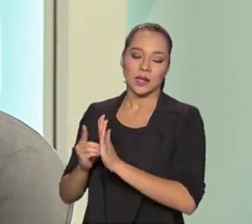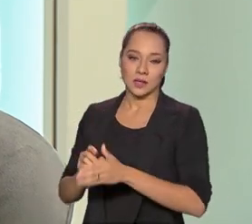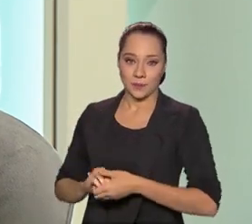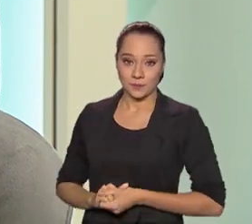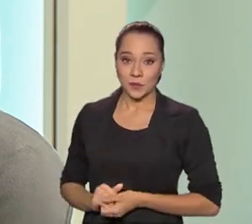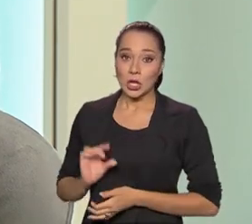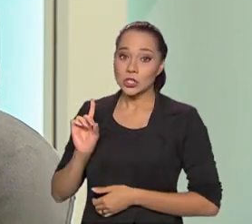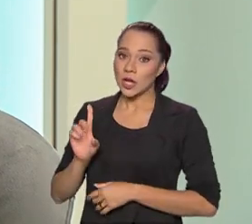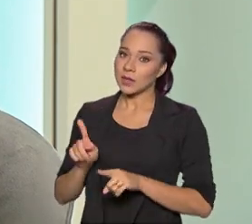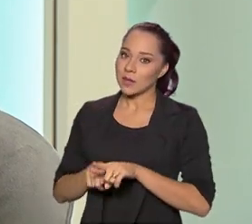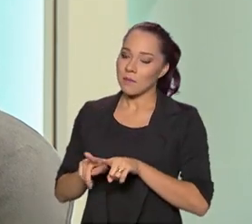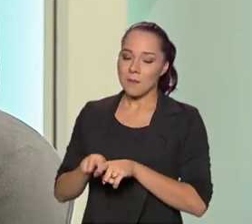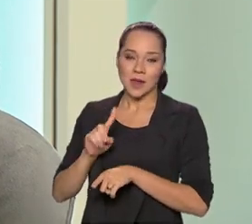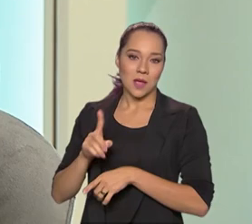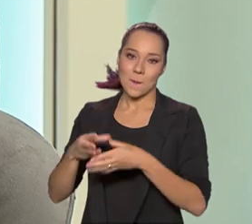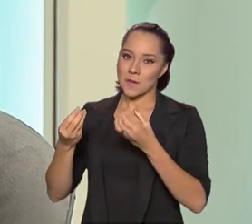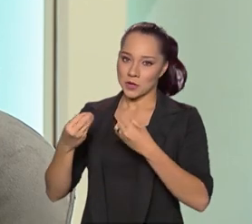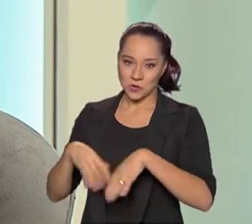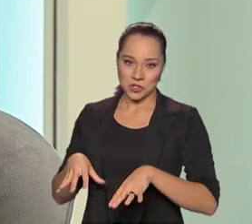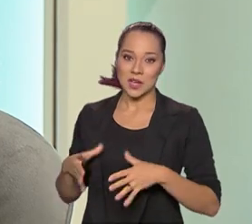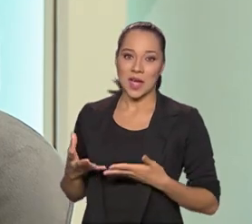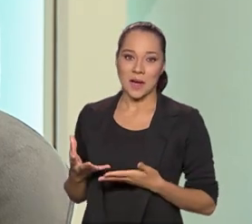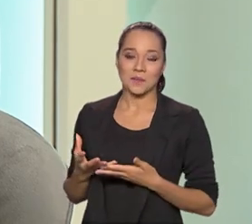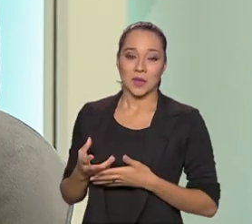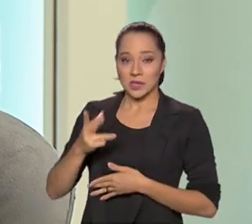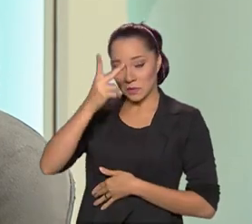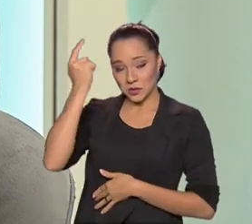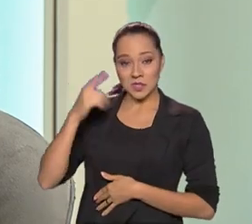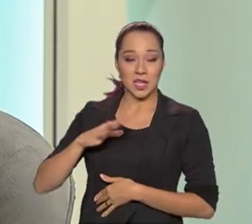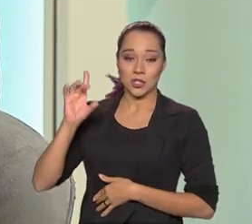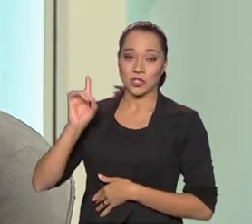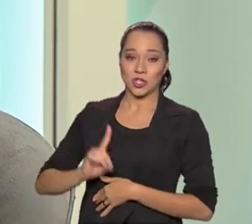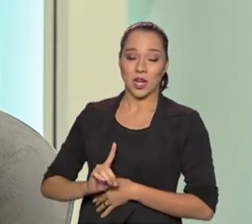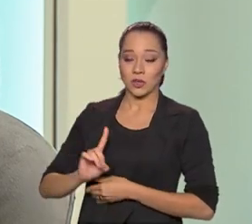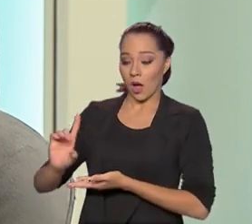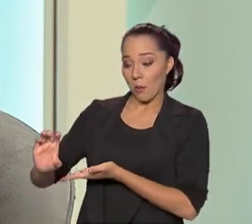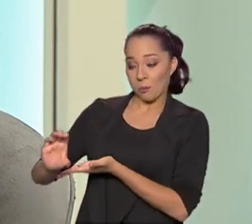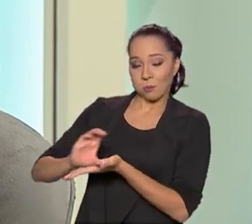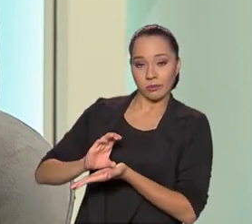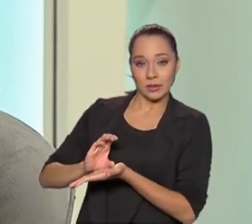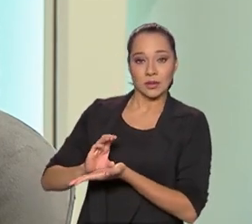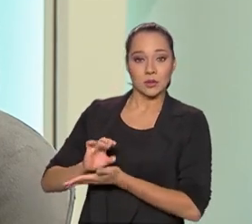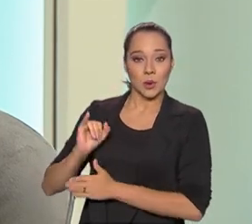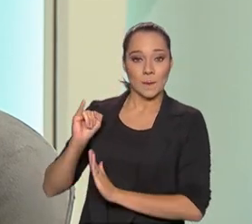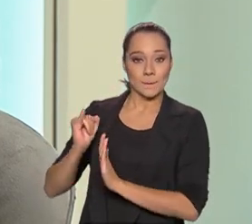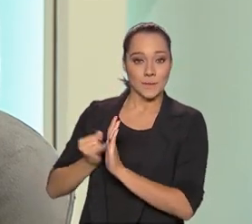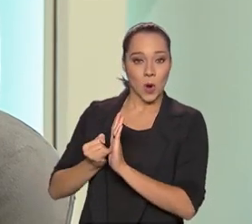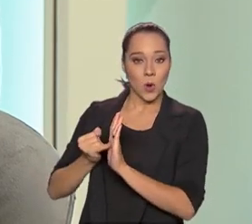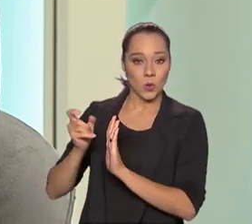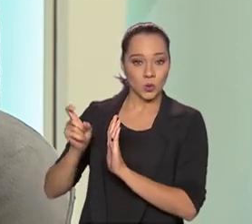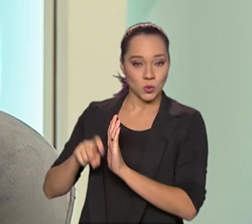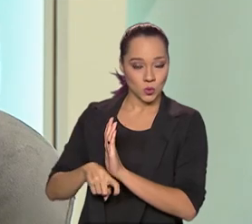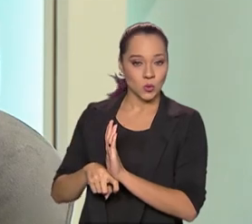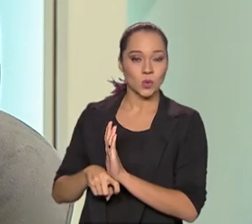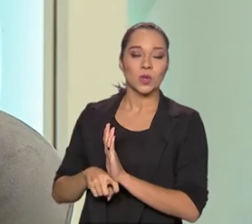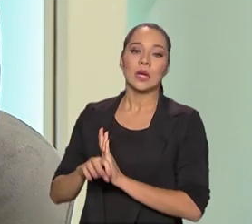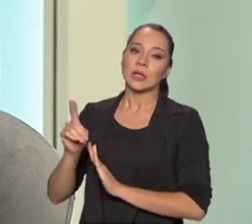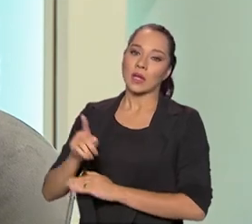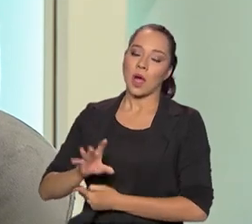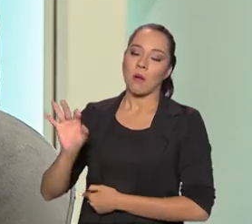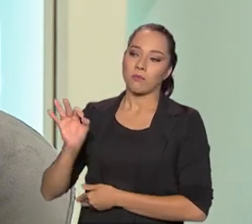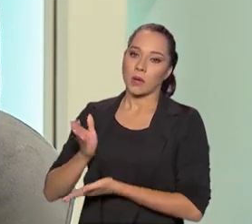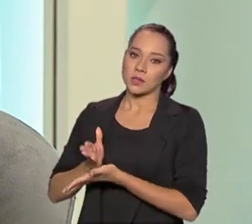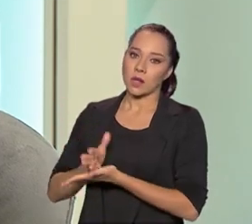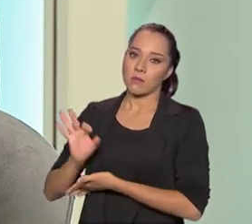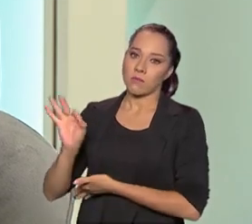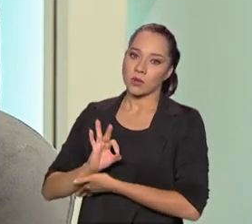não prejudicar os contribuintes que teriam direito à restituição do imposto, e que é uma parcela